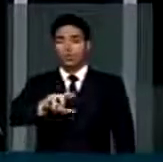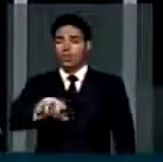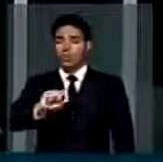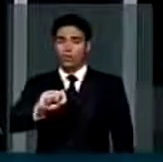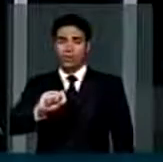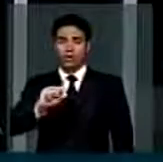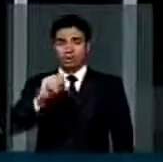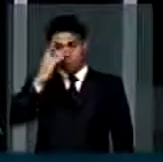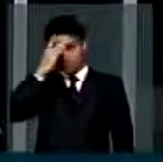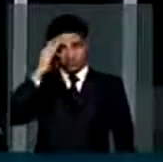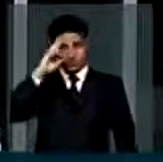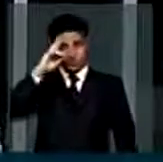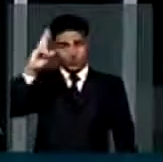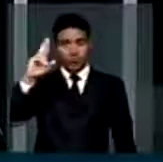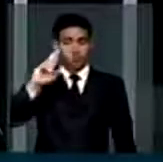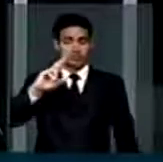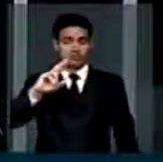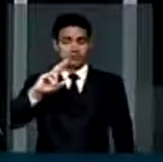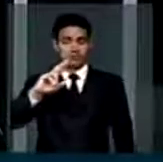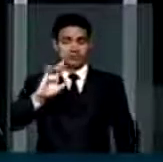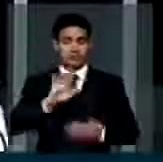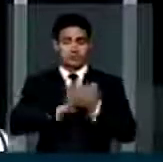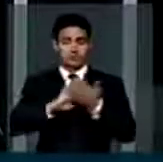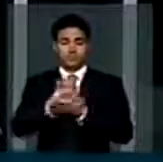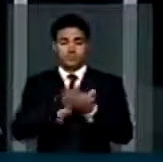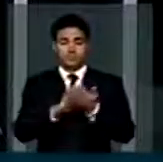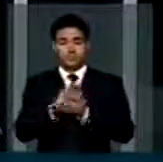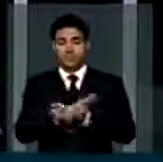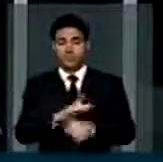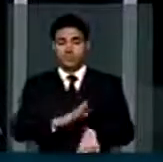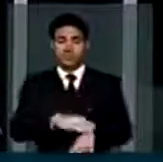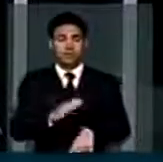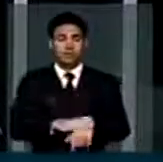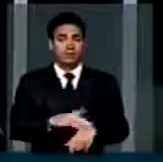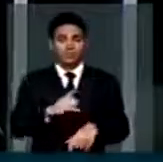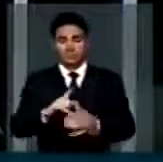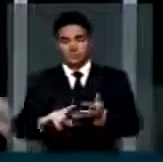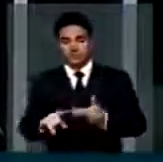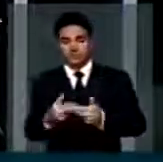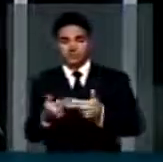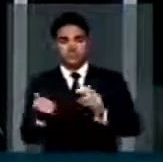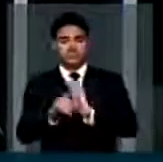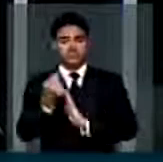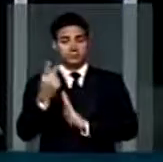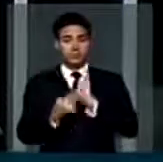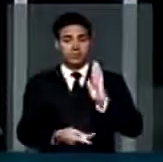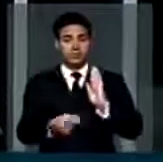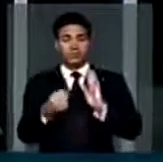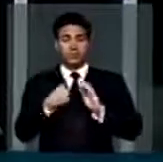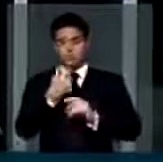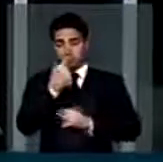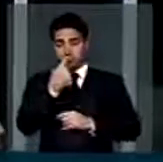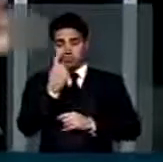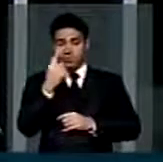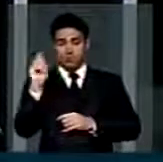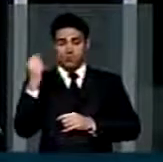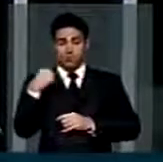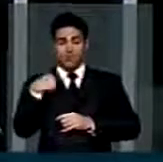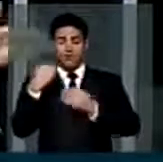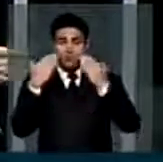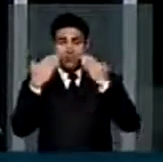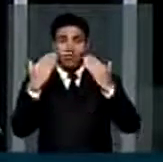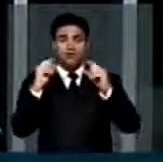nenhum proprietário. E por fim, porque meu tempo está acabando, são vários projetos, um dos últimos projetos que apresentei é